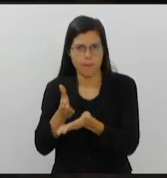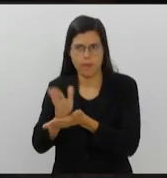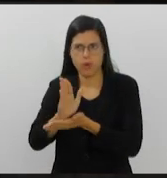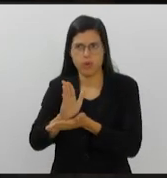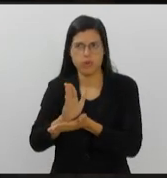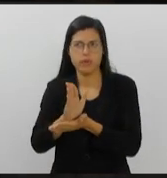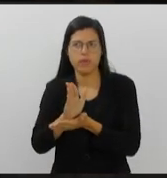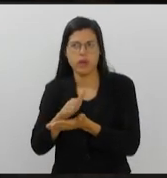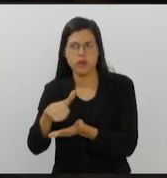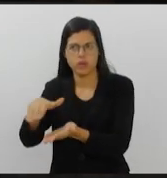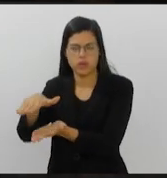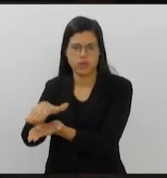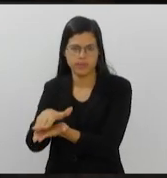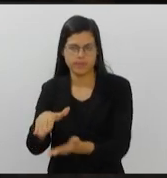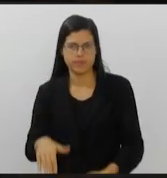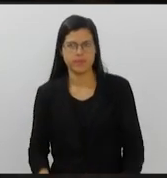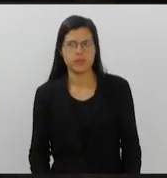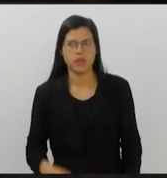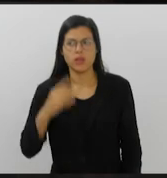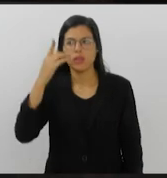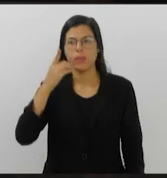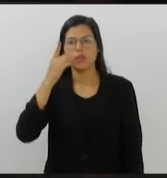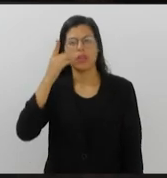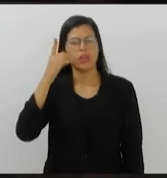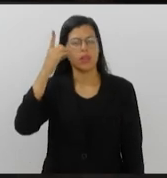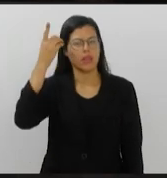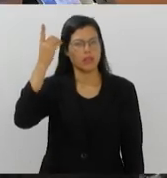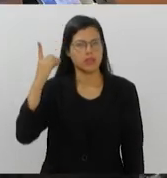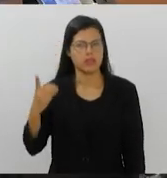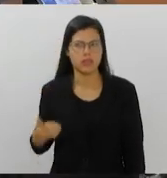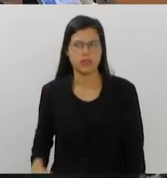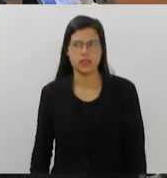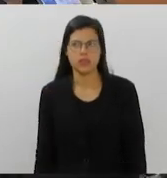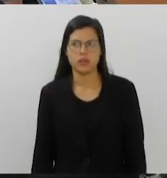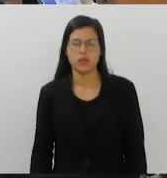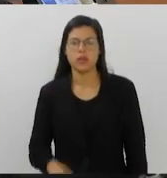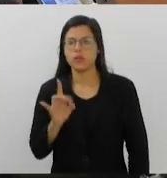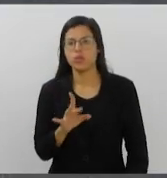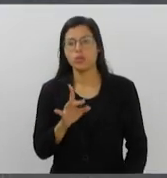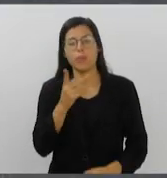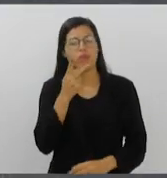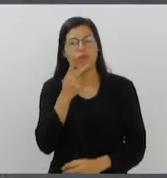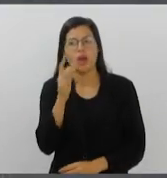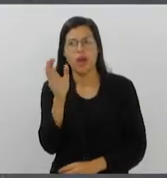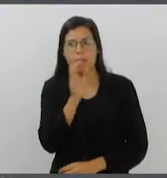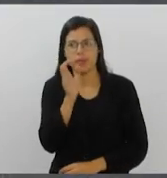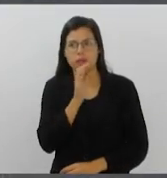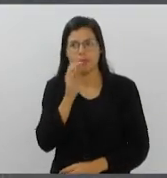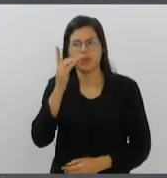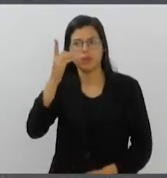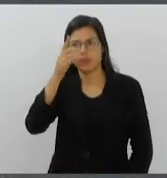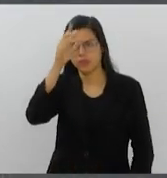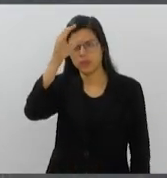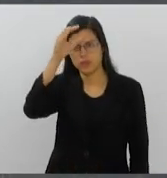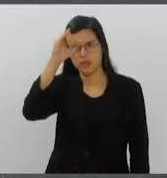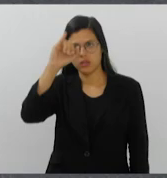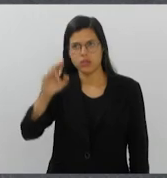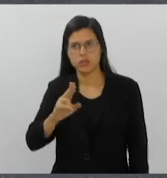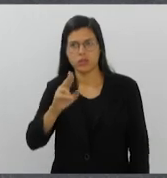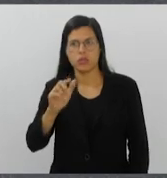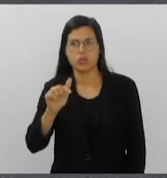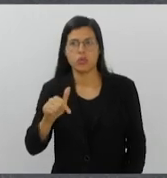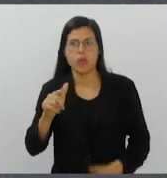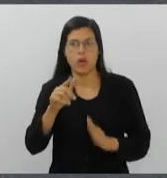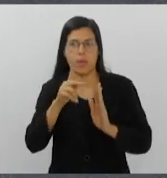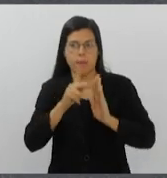Vai autógrafo. Deputada Dani Monteiro. Para declarar aqui muito rapidamente, deputada Tia Ju, esse é mais